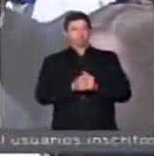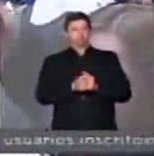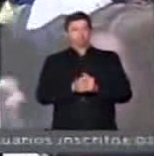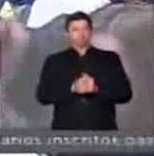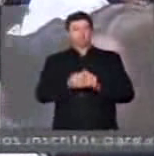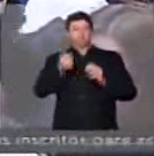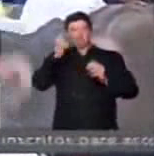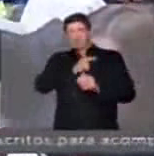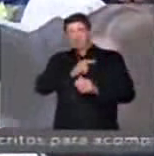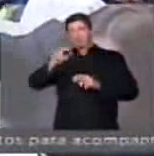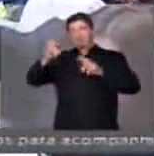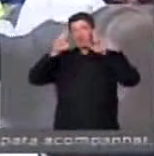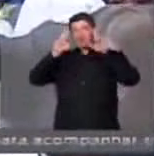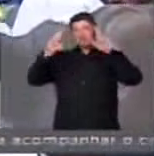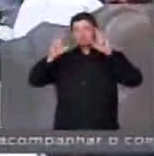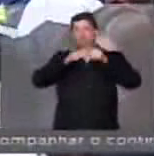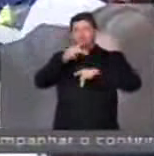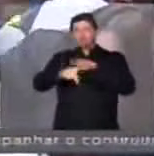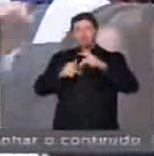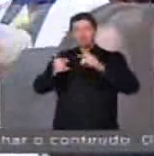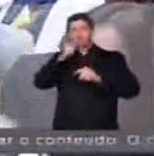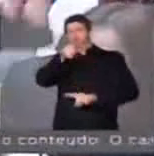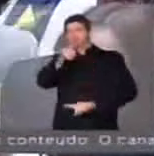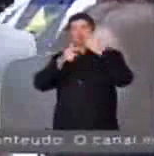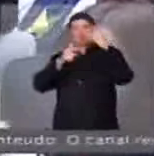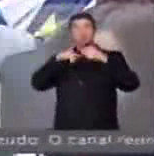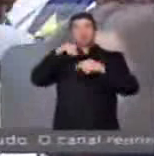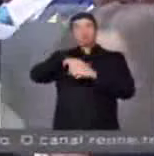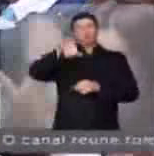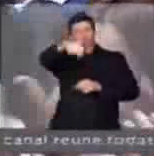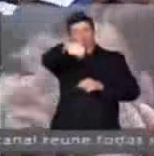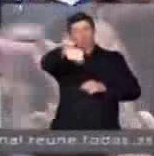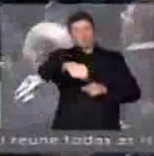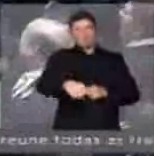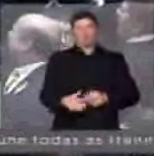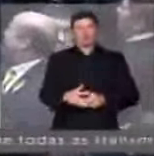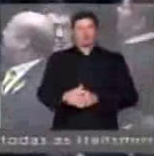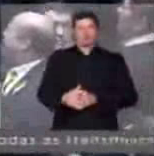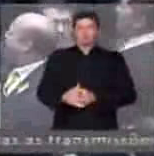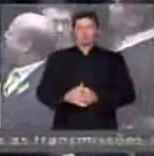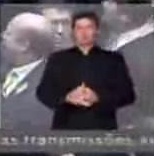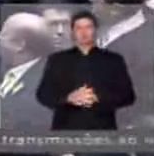para renovar a esperança do povo brasileiro, eu voto sim!